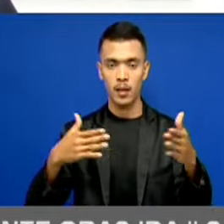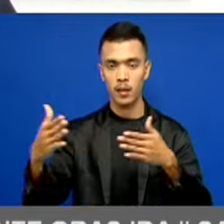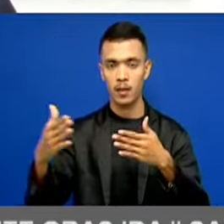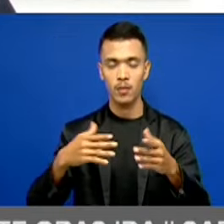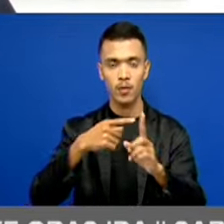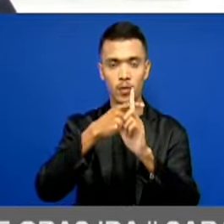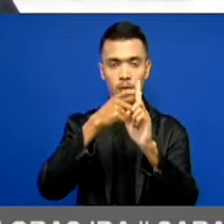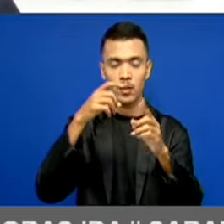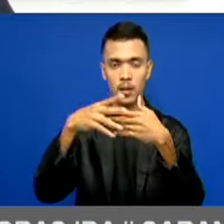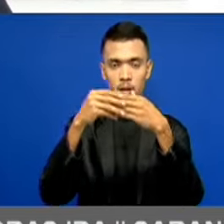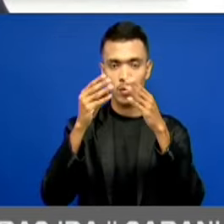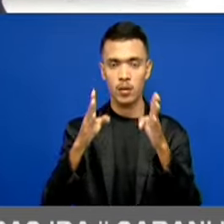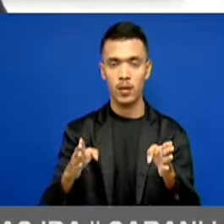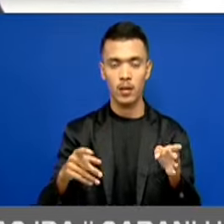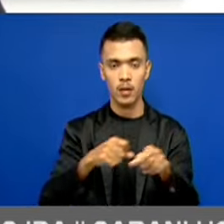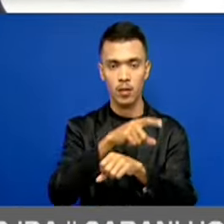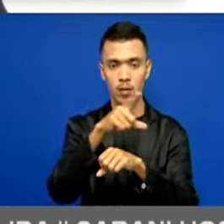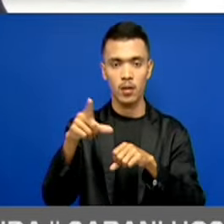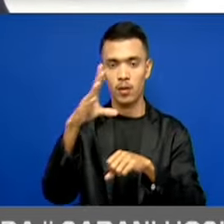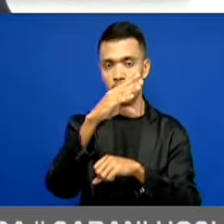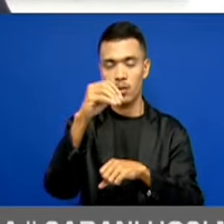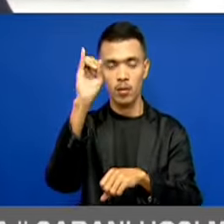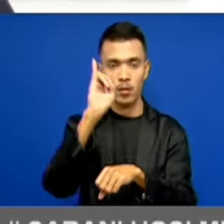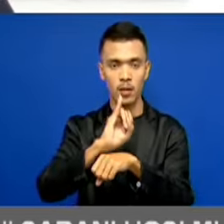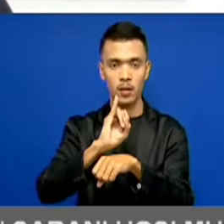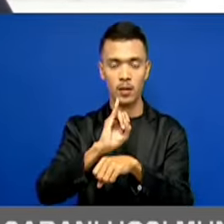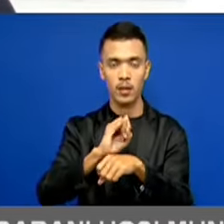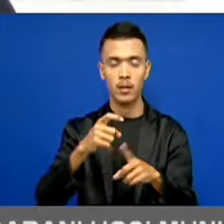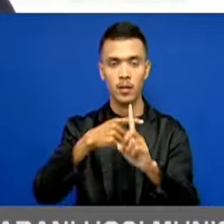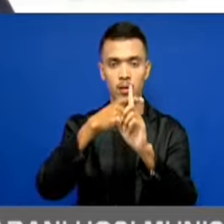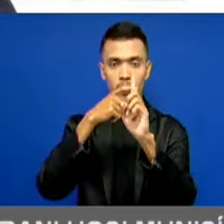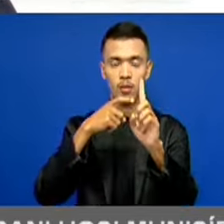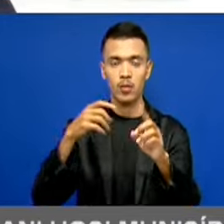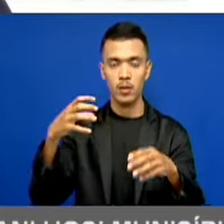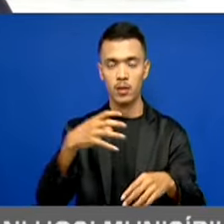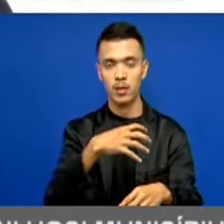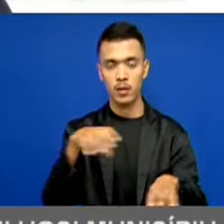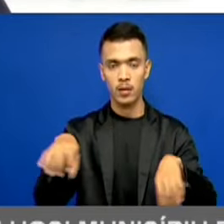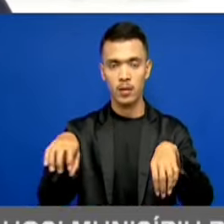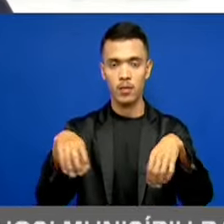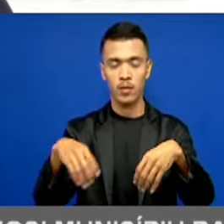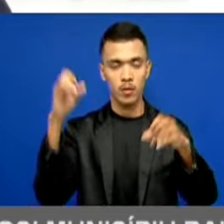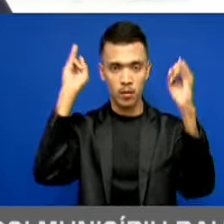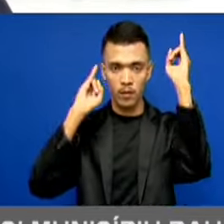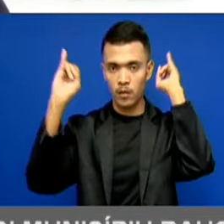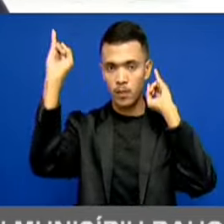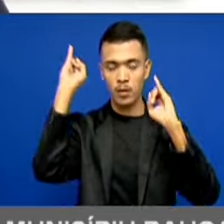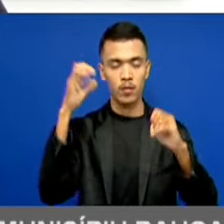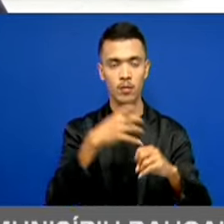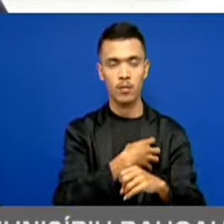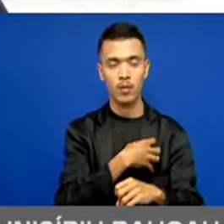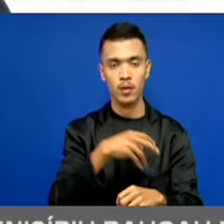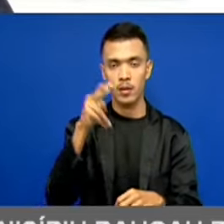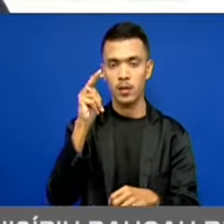local Sira, ou se parte igreja. O su se parte in servicio de información policía hoy na me